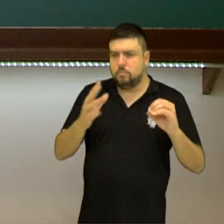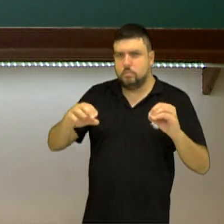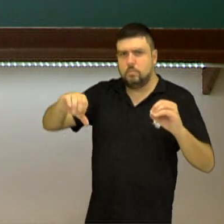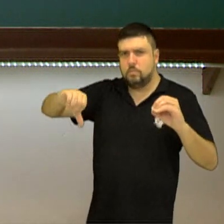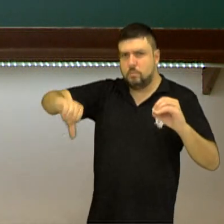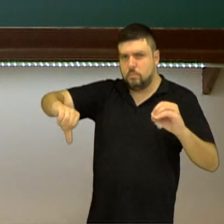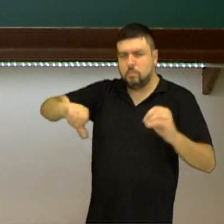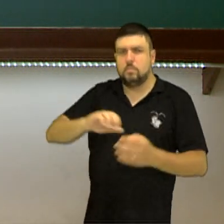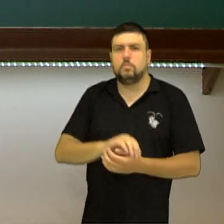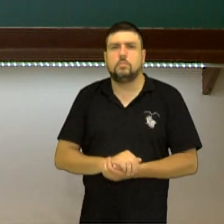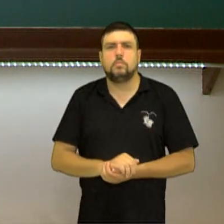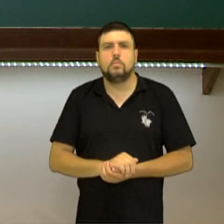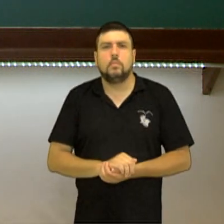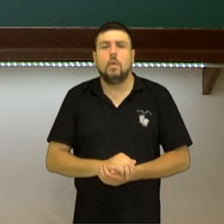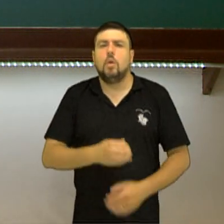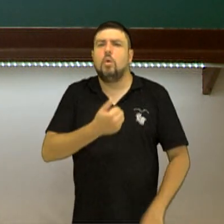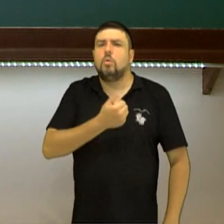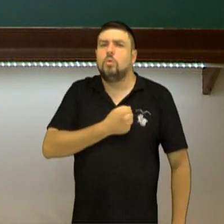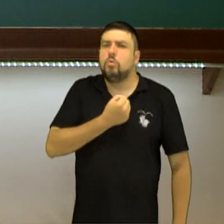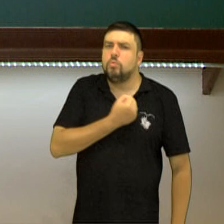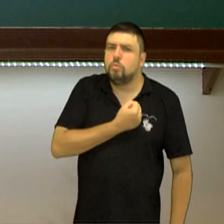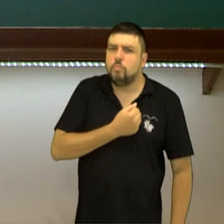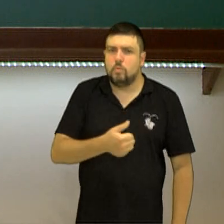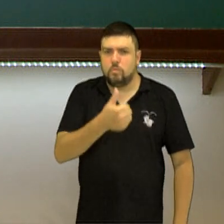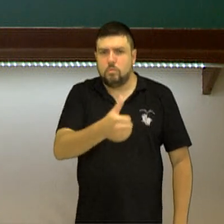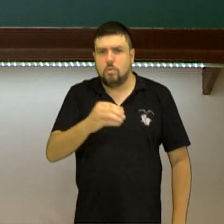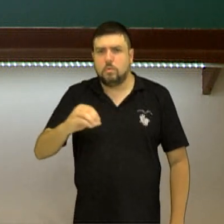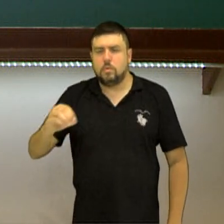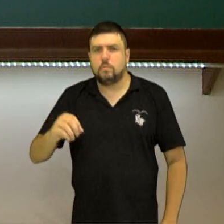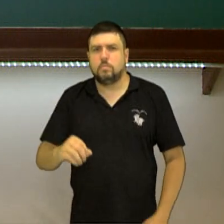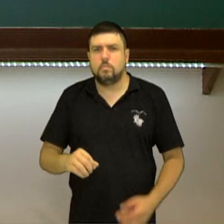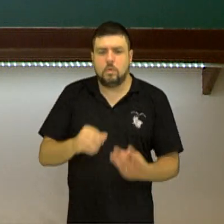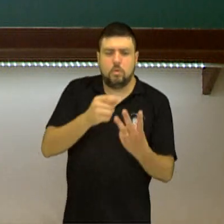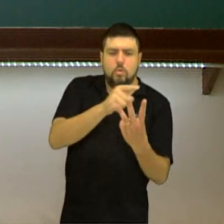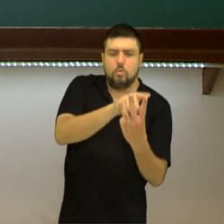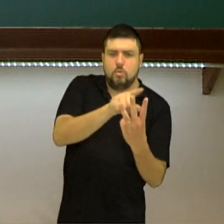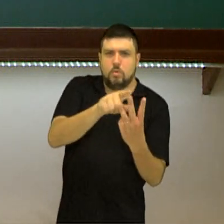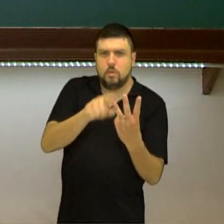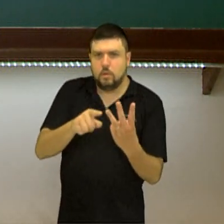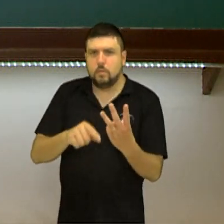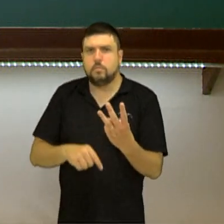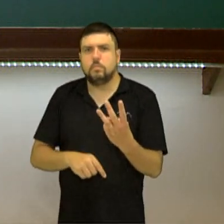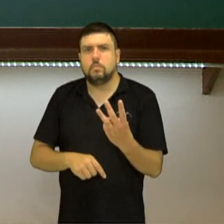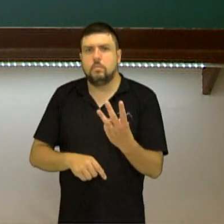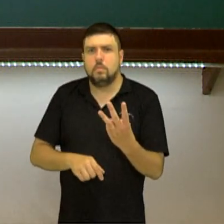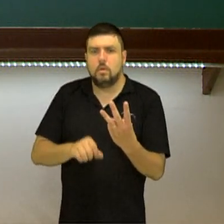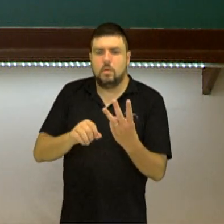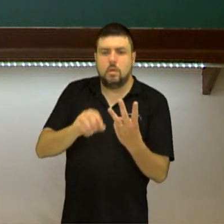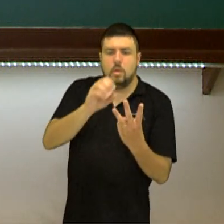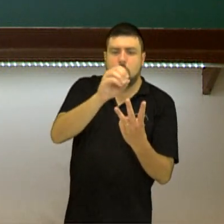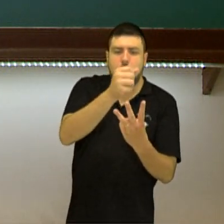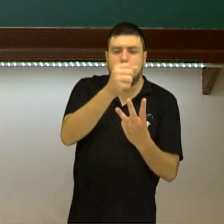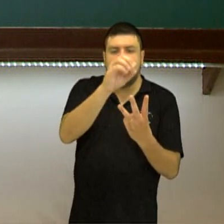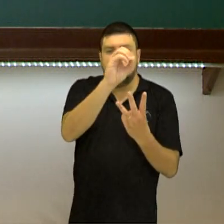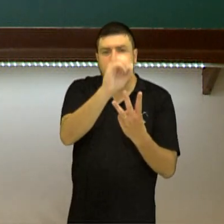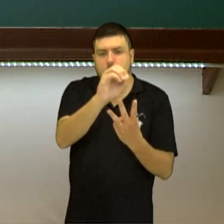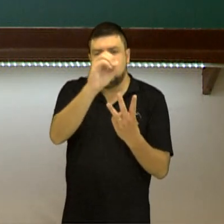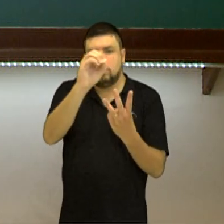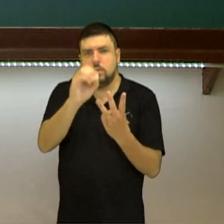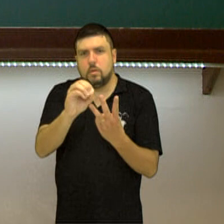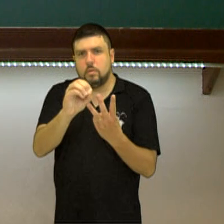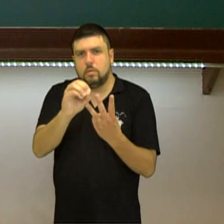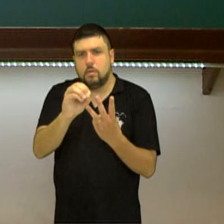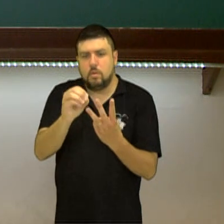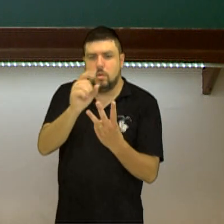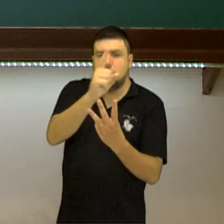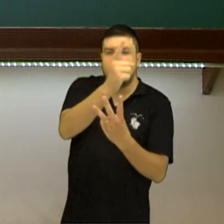repetimos o algarismo 0, mas são 3 algarismos. E já no sistema romano, sistema numérico romano, se